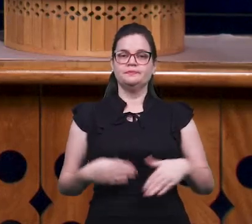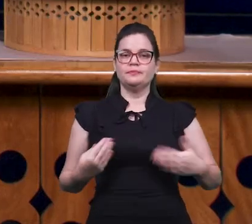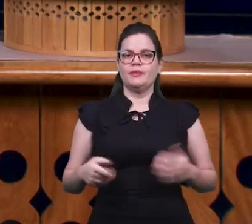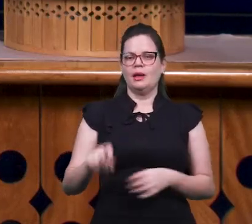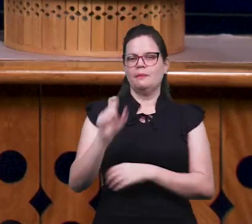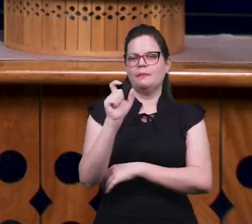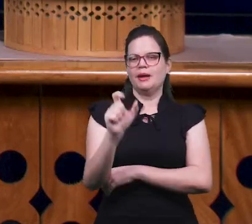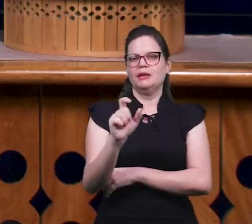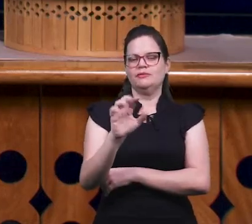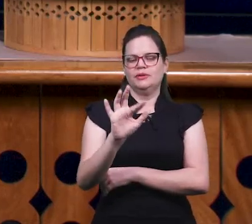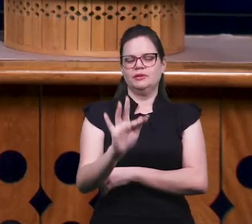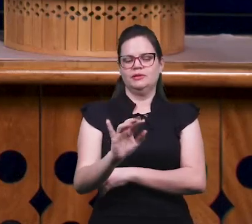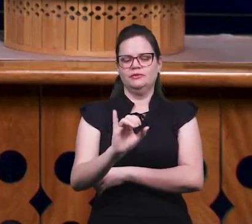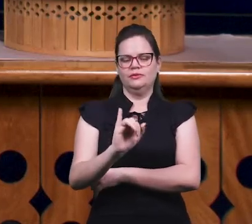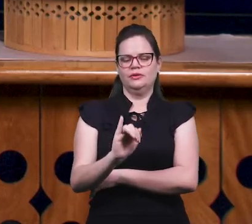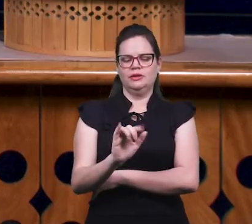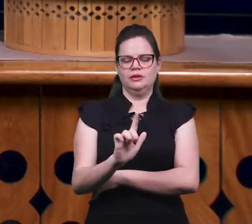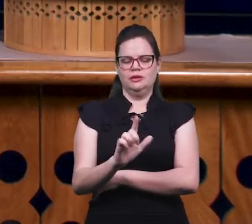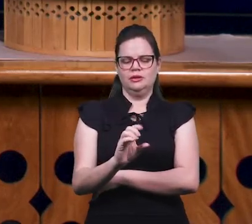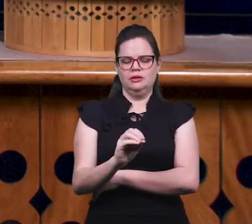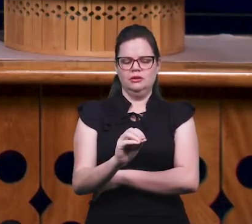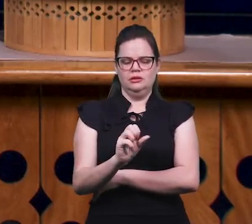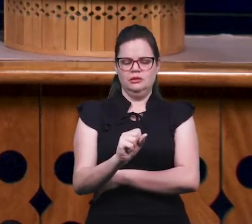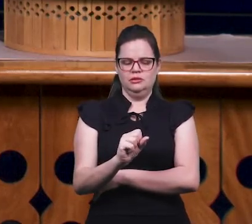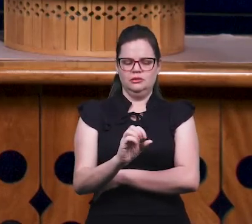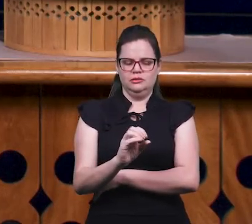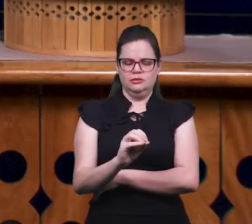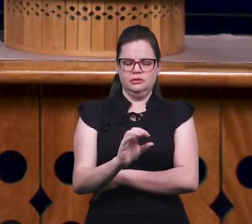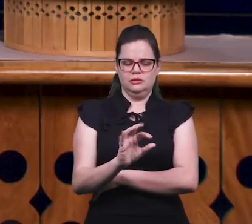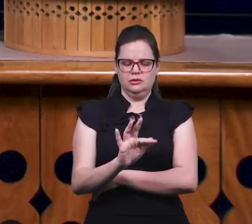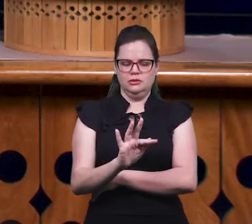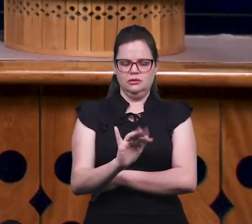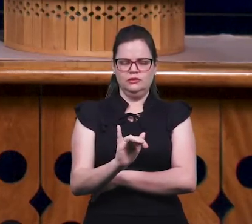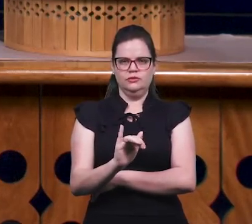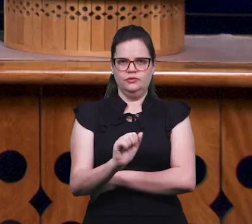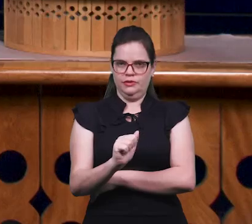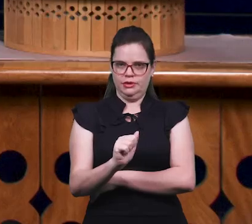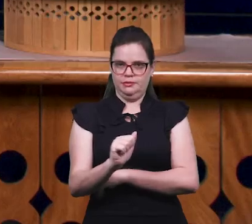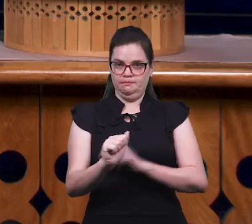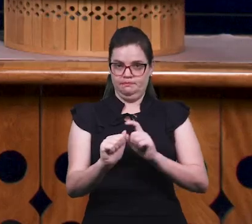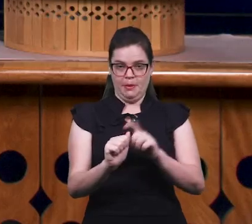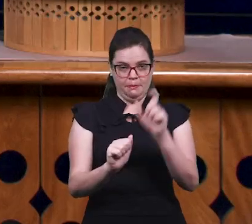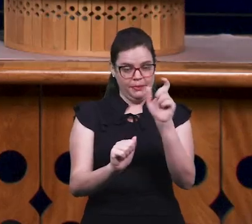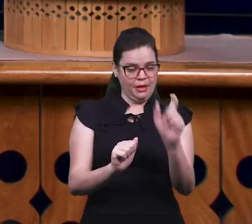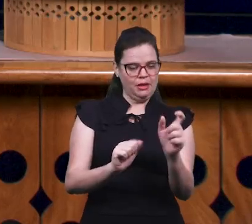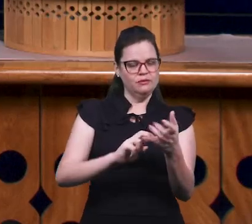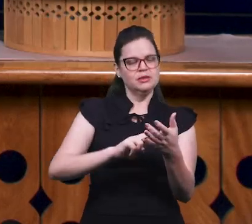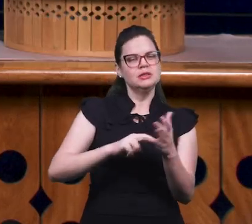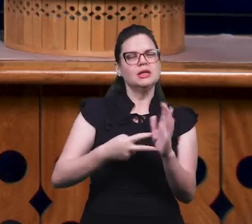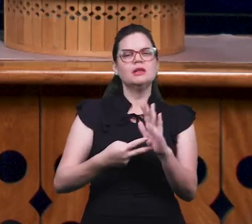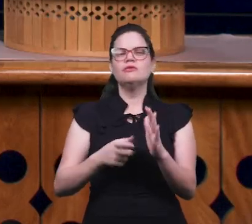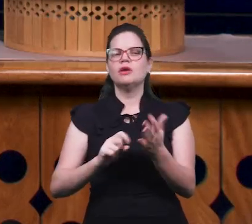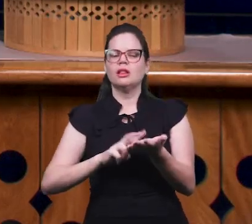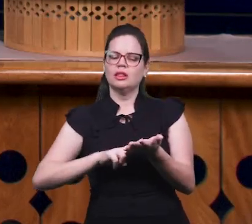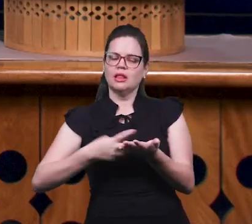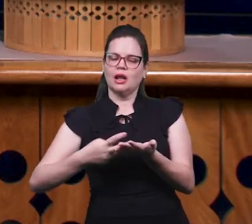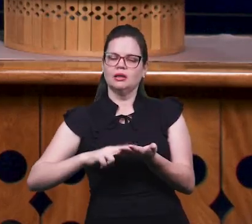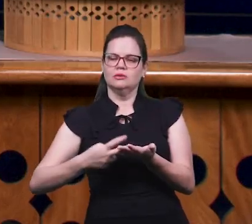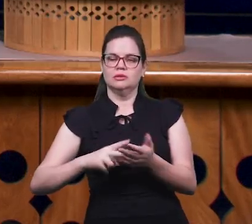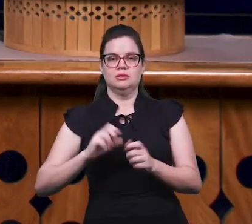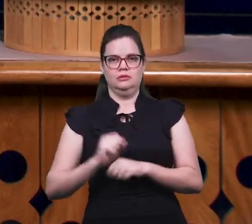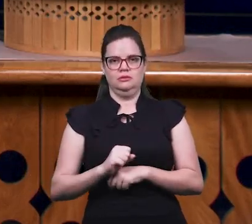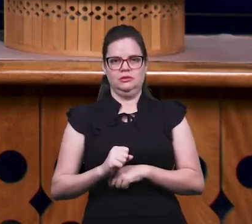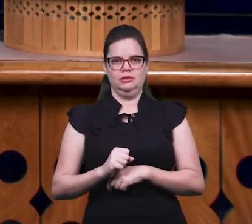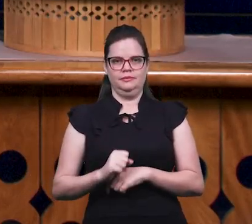grega, significa amor à sabedoria. Isso É muito simples esse entendimento. A